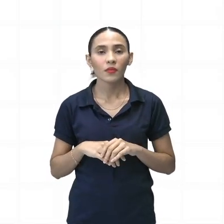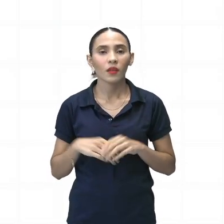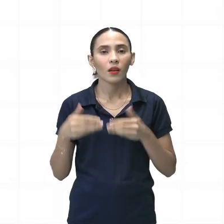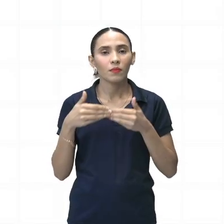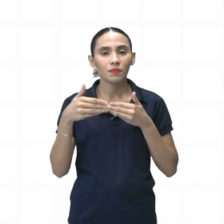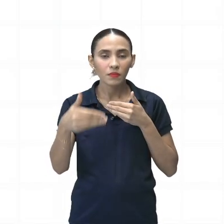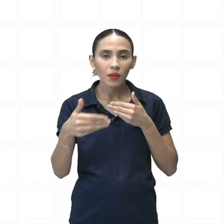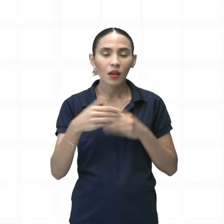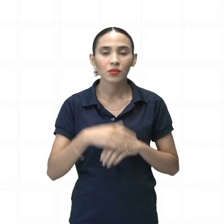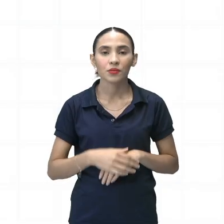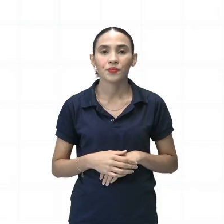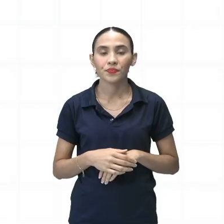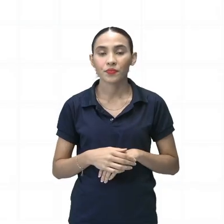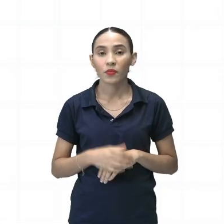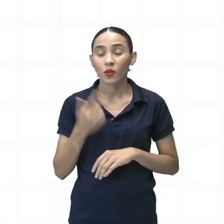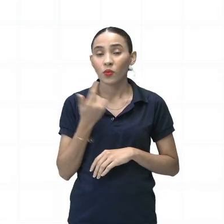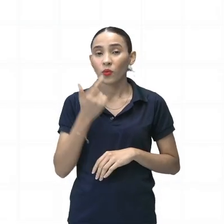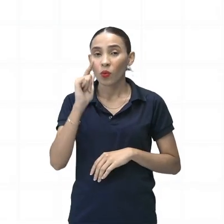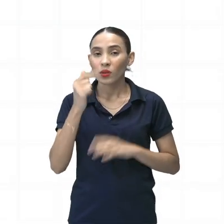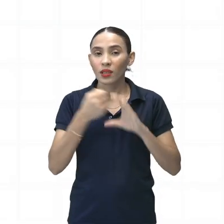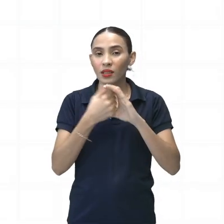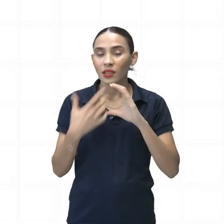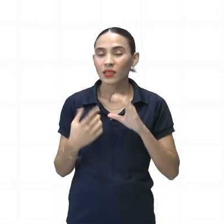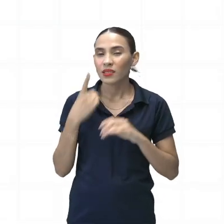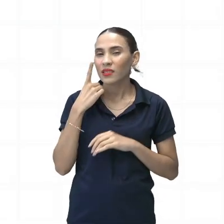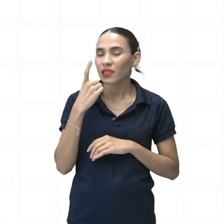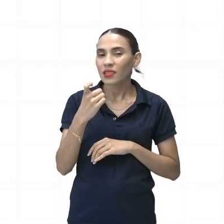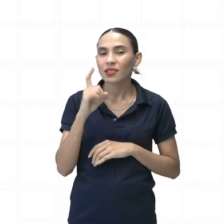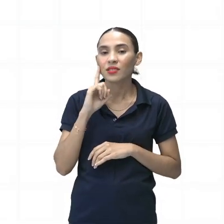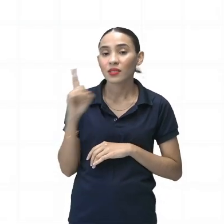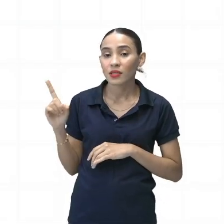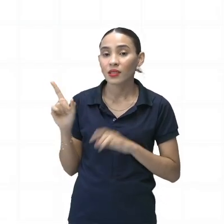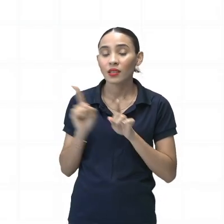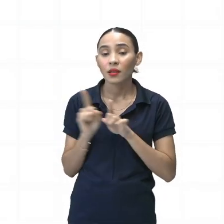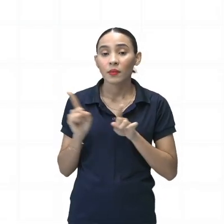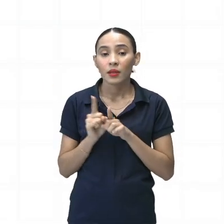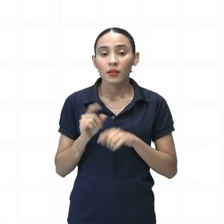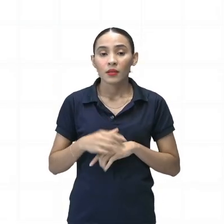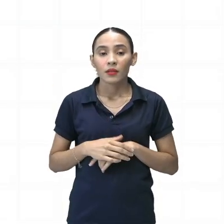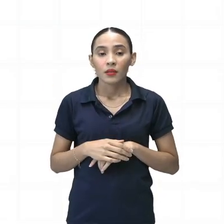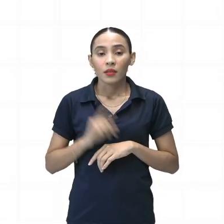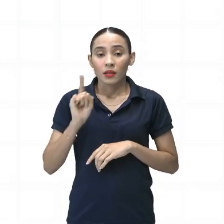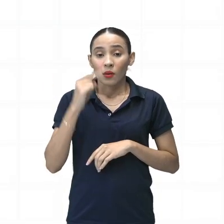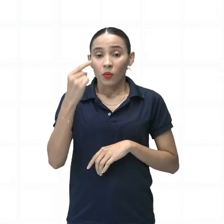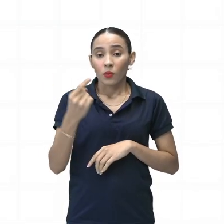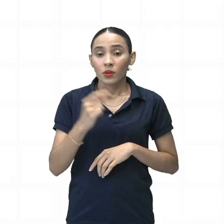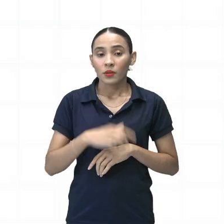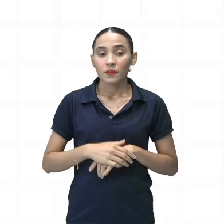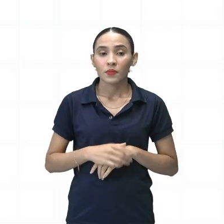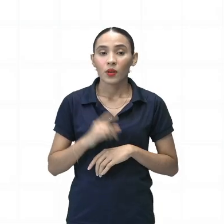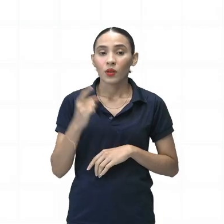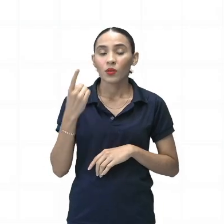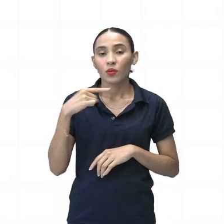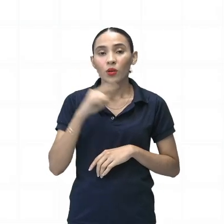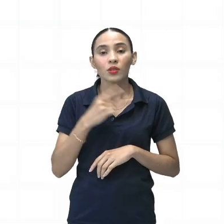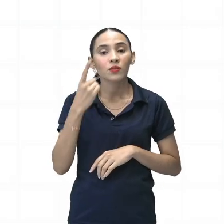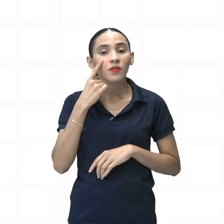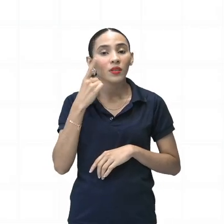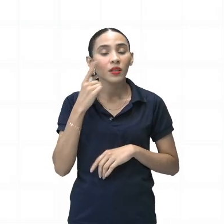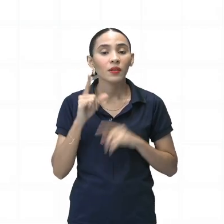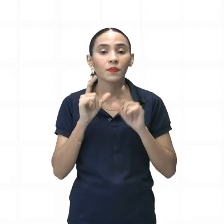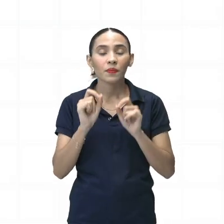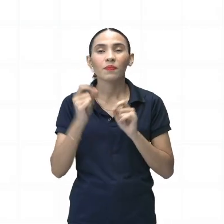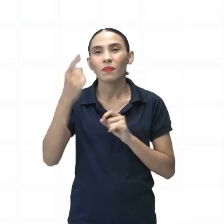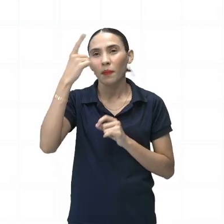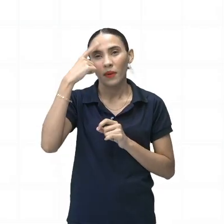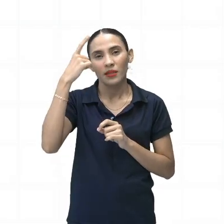em bioética, nós pensamos que é um estudo interdisciplinar que utiliza conceitos da vida, lá da biologia,